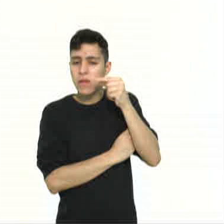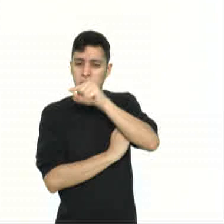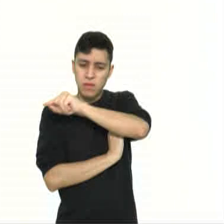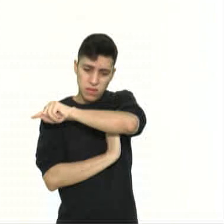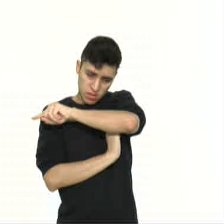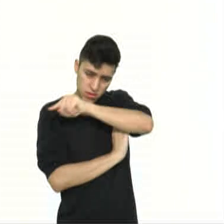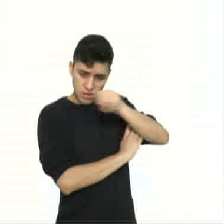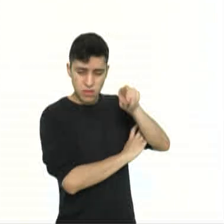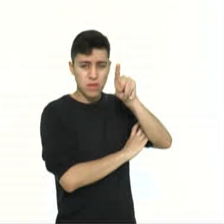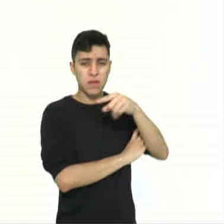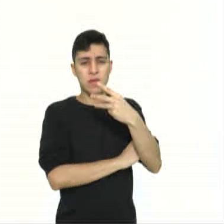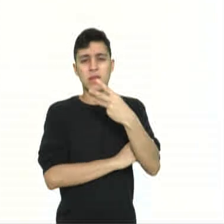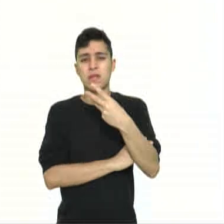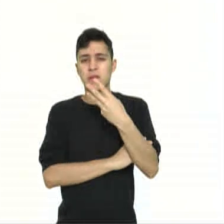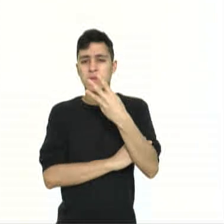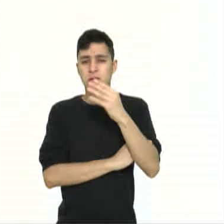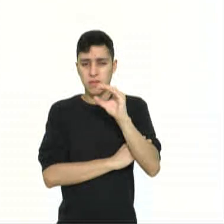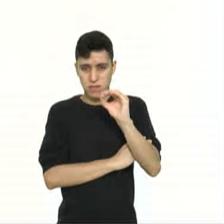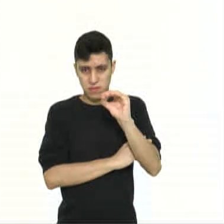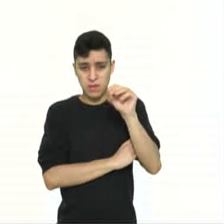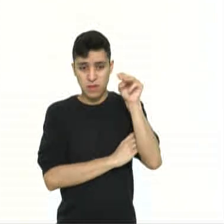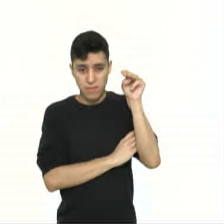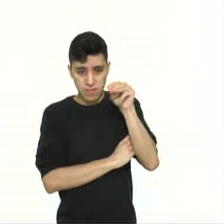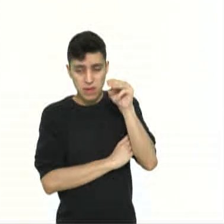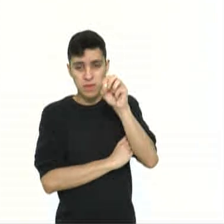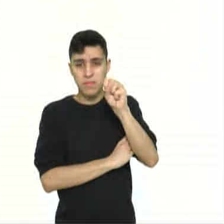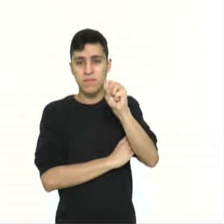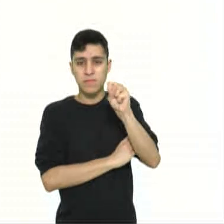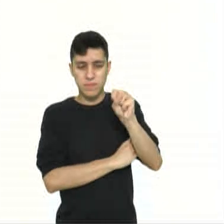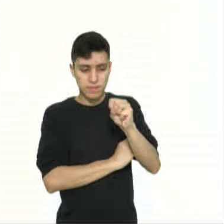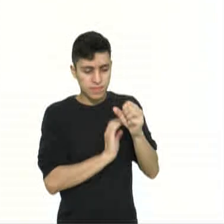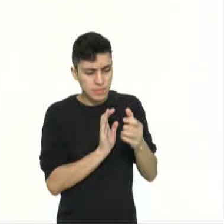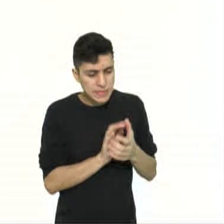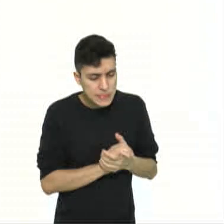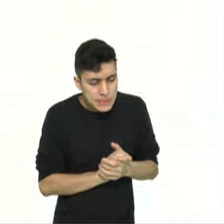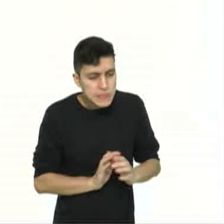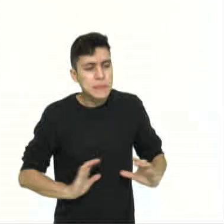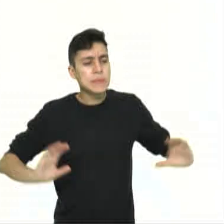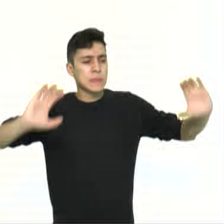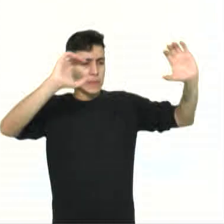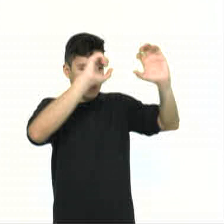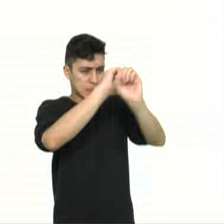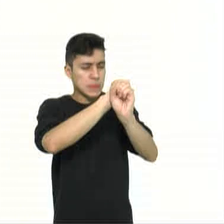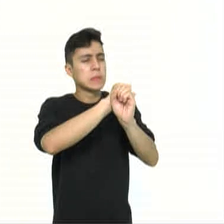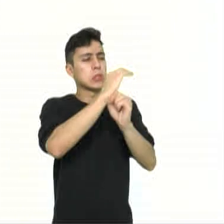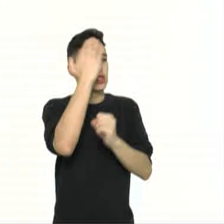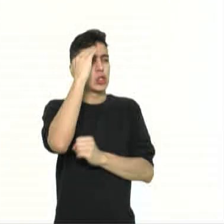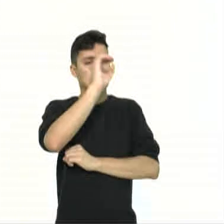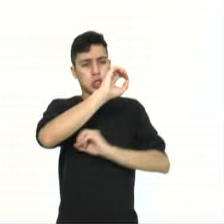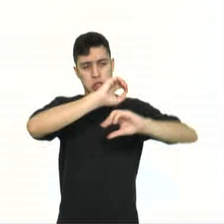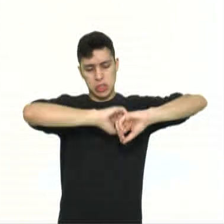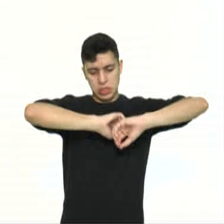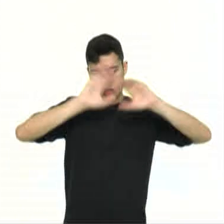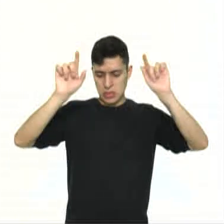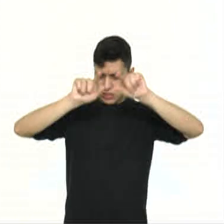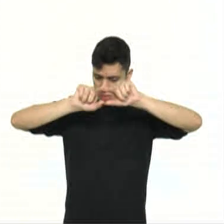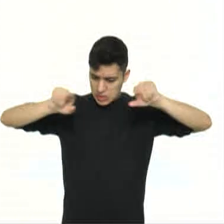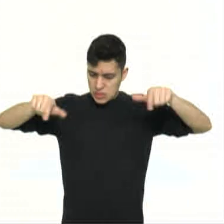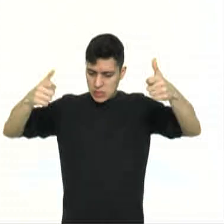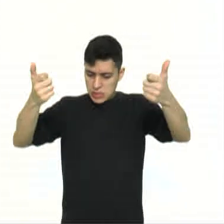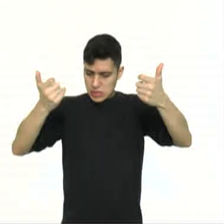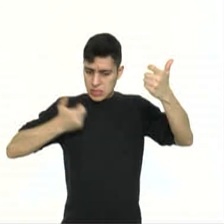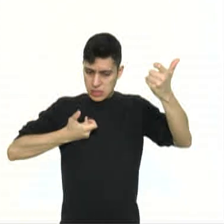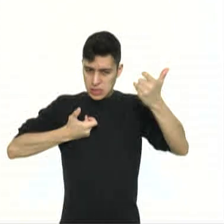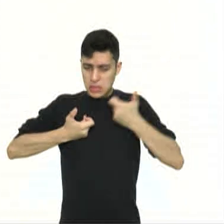vale 340 metros por segundo. Levando em consideração os dados apresentados, determine o valor